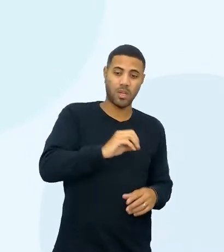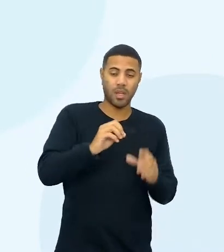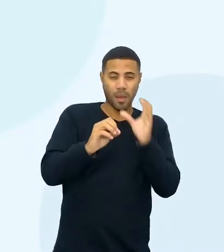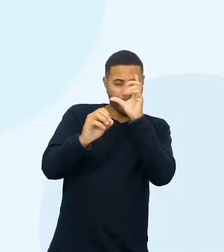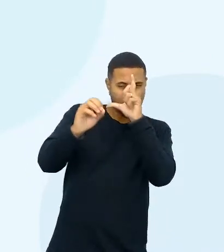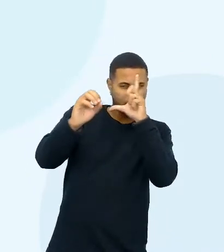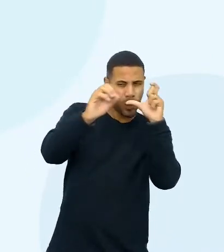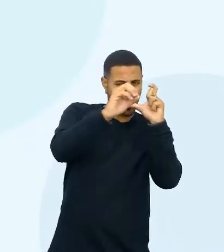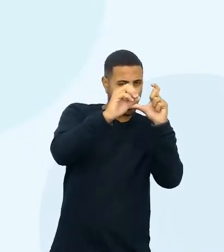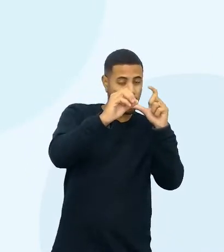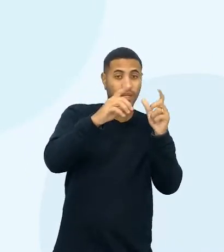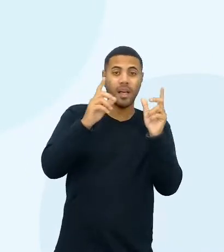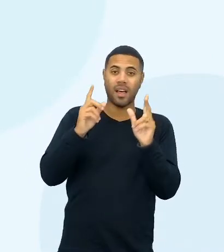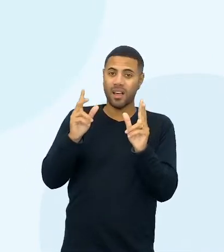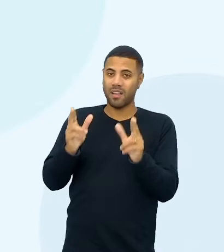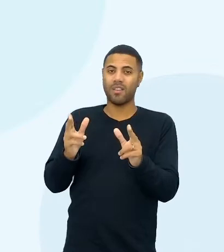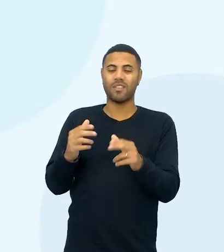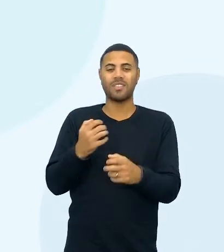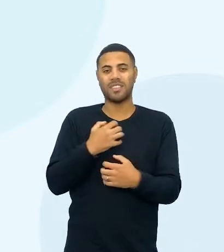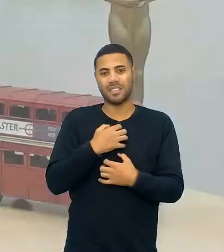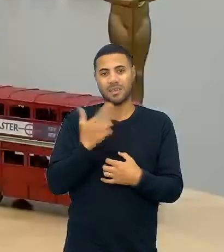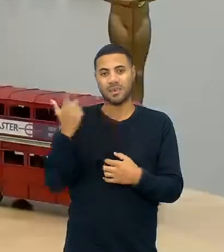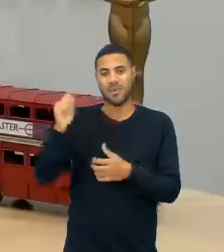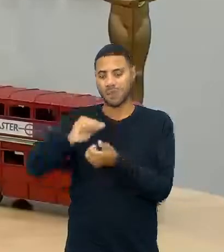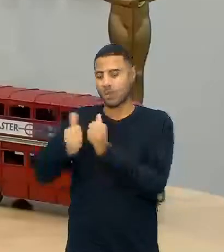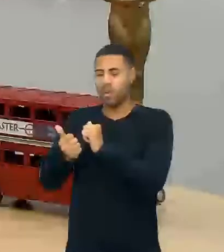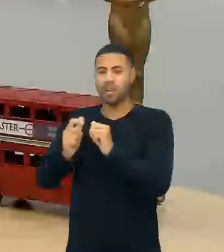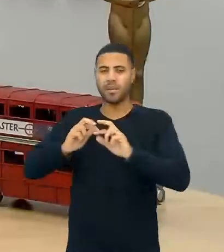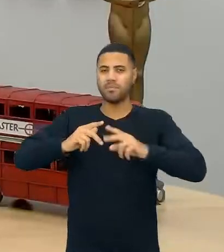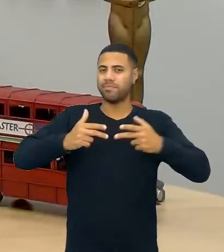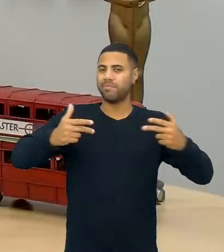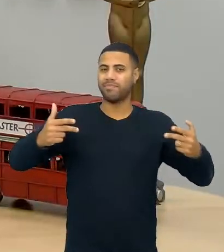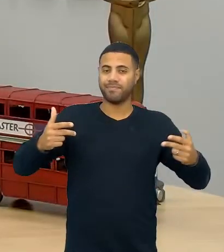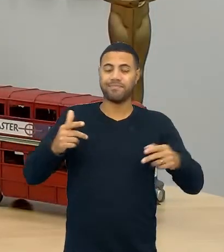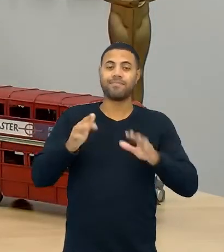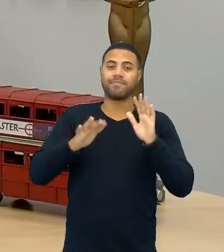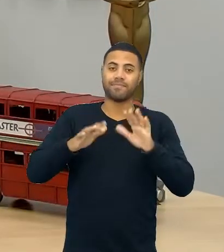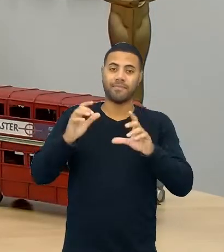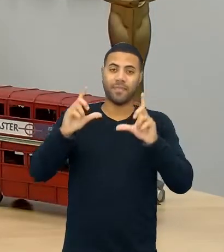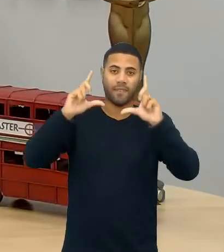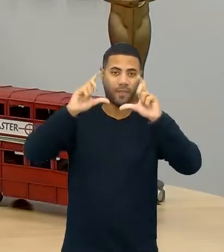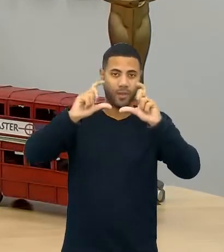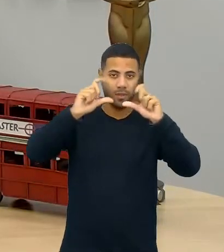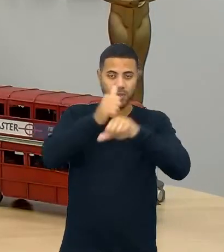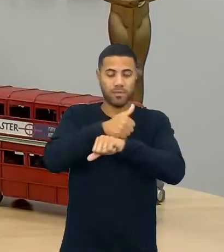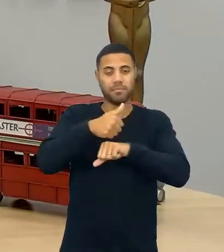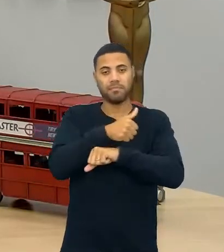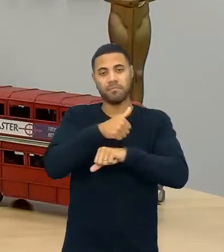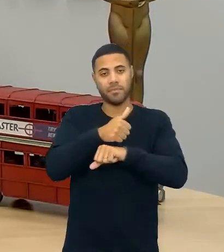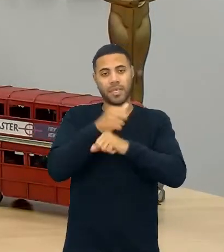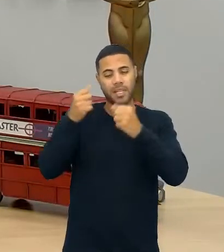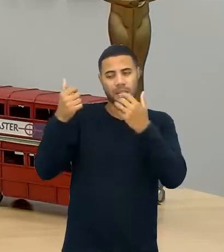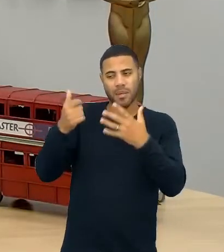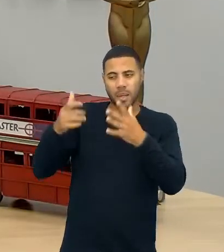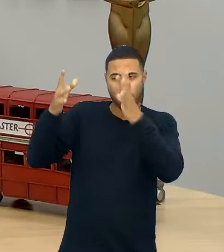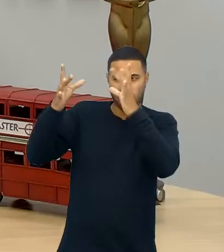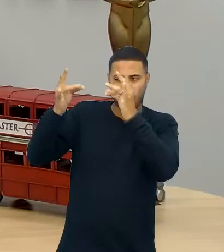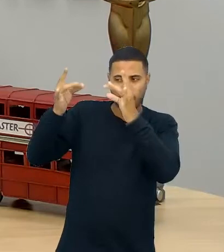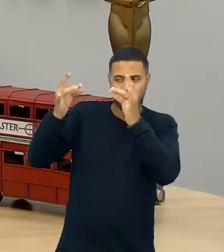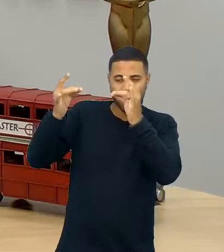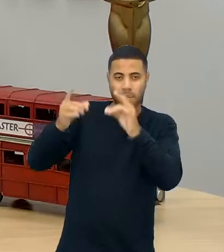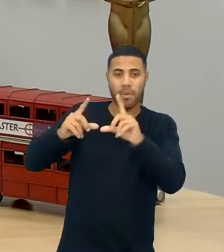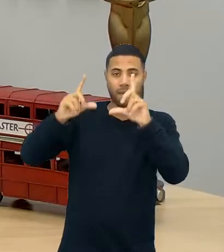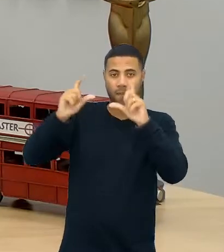gente já teve uma aula que eu falei só sobre essa questão do fotógrafo. Veio um fotógrafo e explicou exatamente aquele momento, aquela cena,